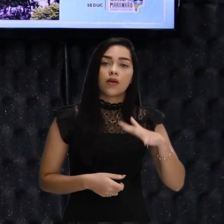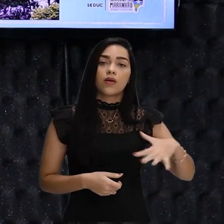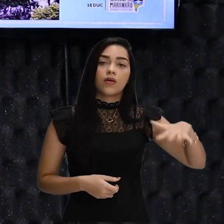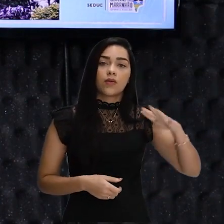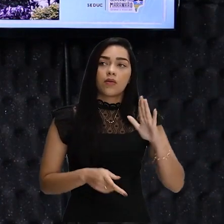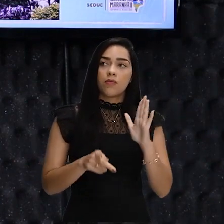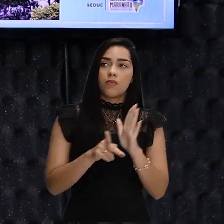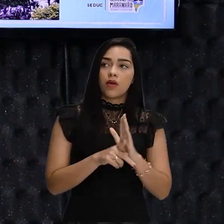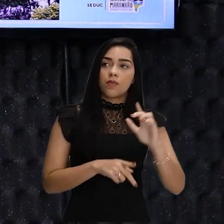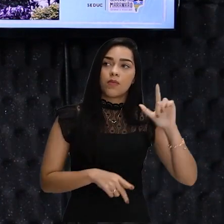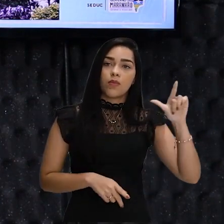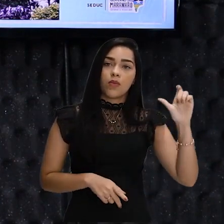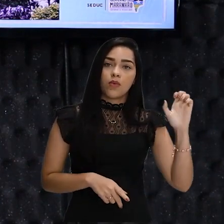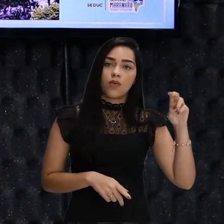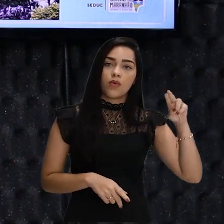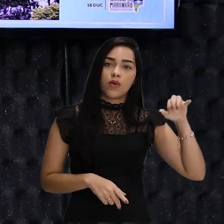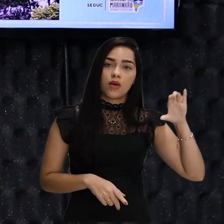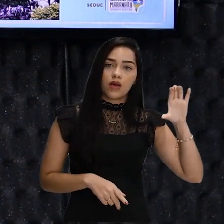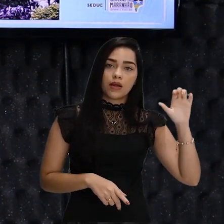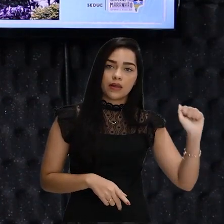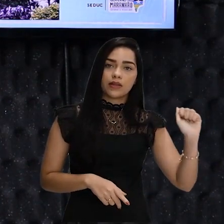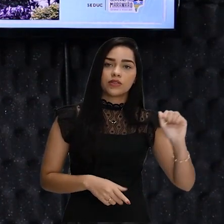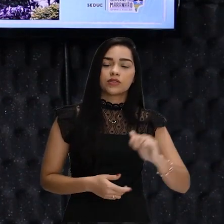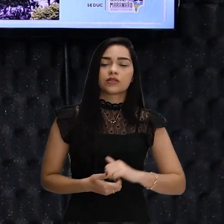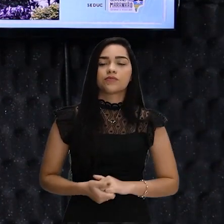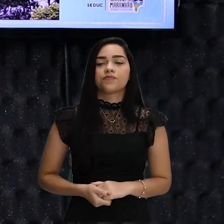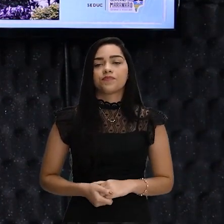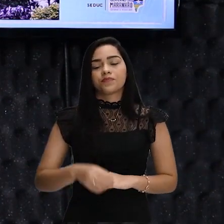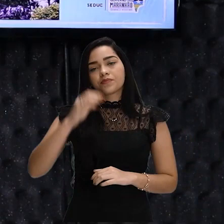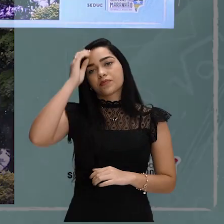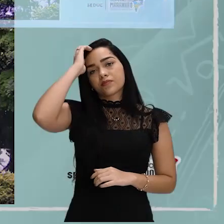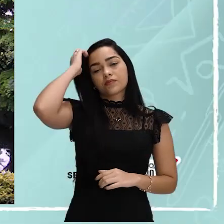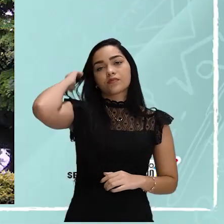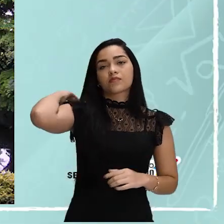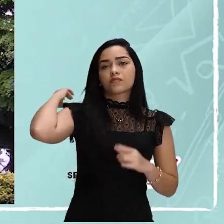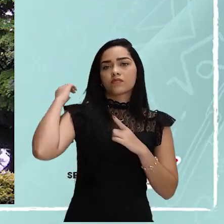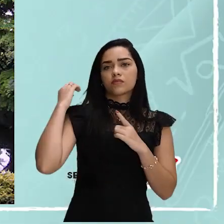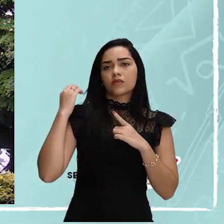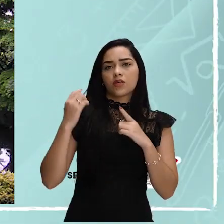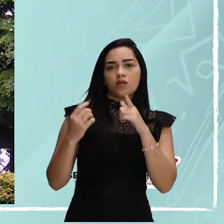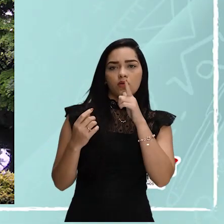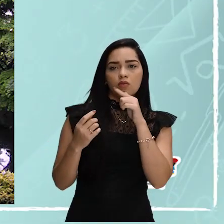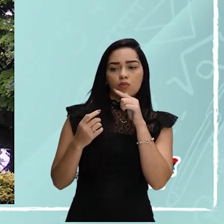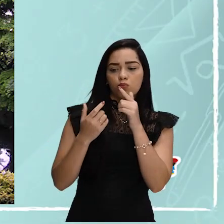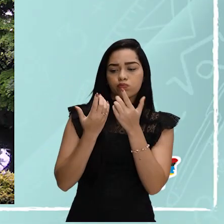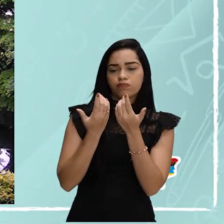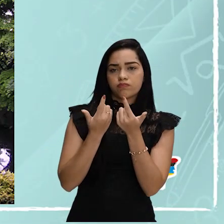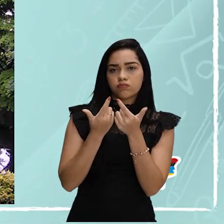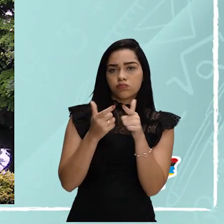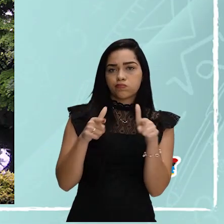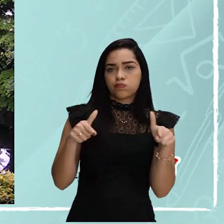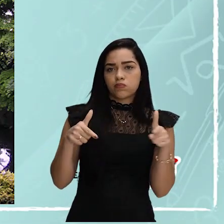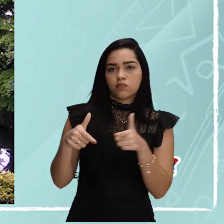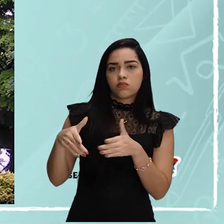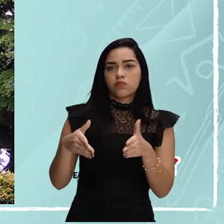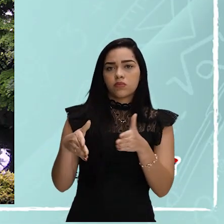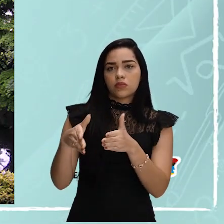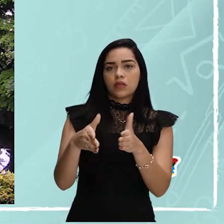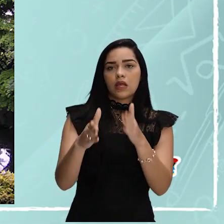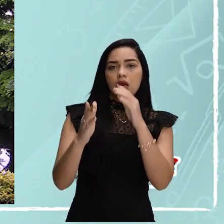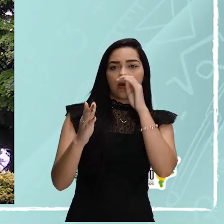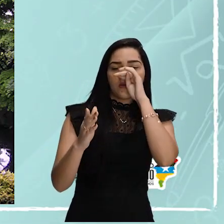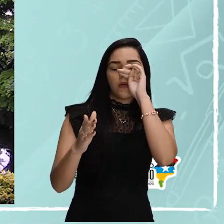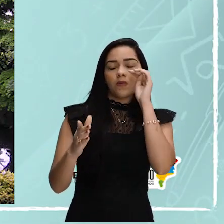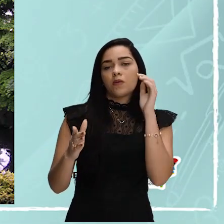zona lêntica. Outro exemplo de ecossistema de zona lêntica, um pequeno lago, um rio, tá? Lá você